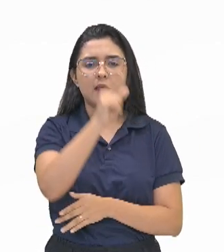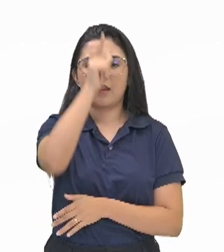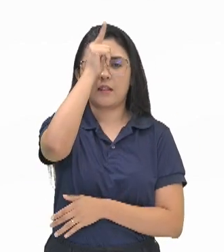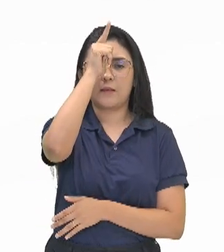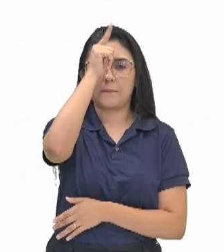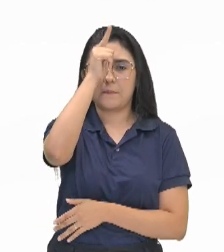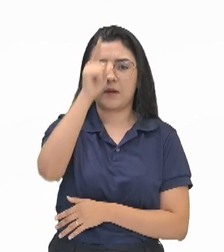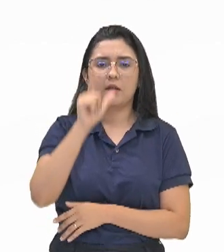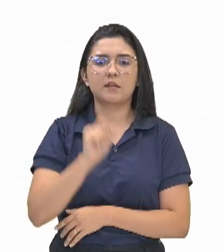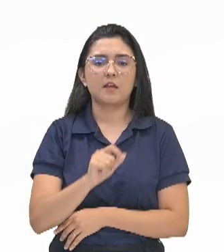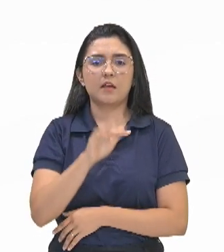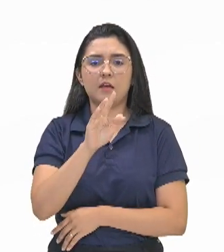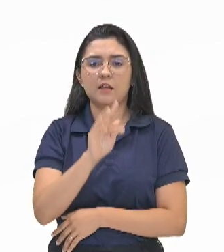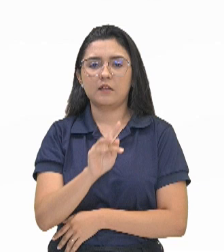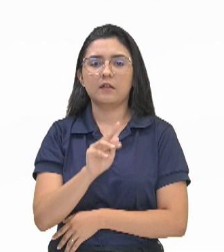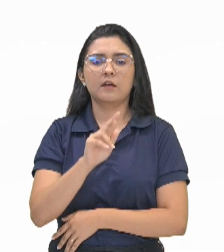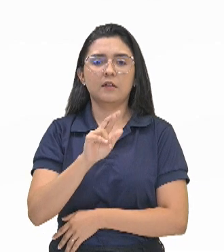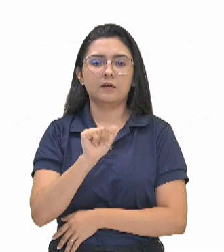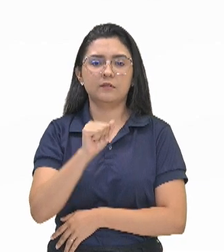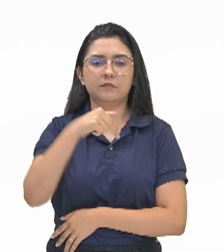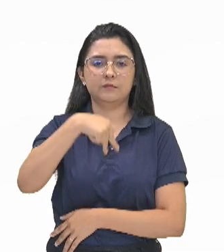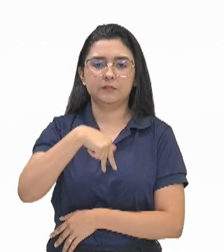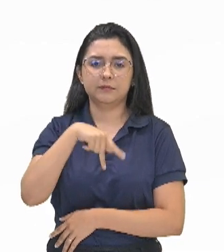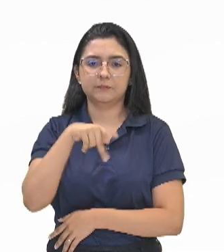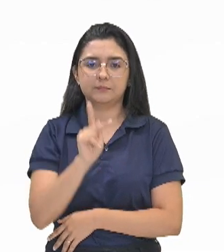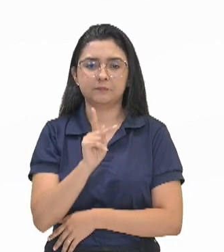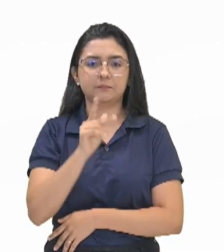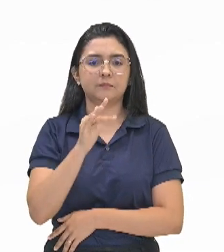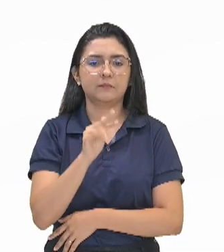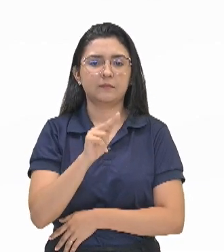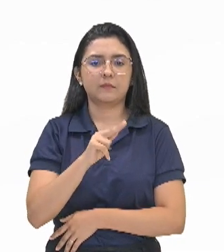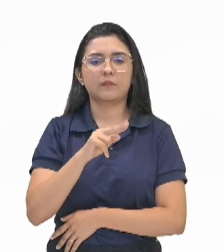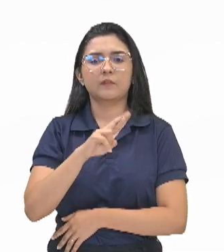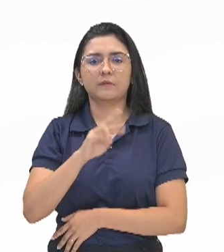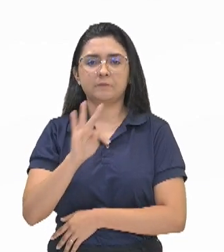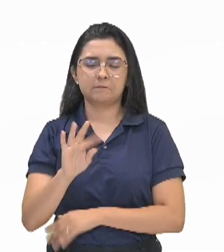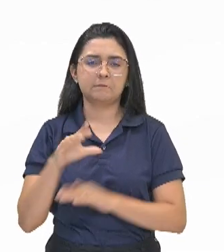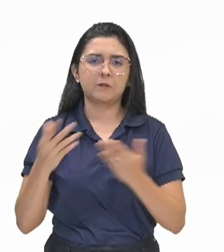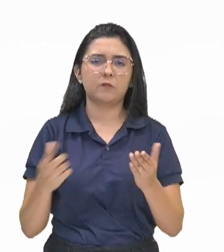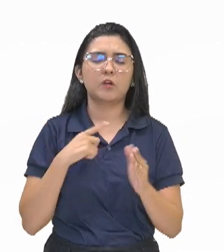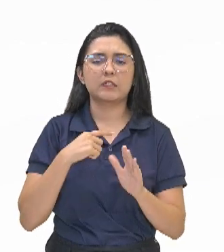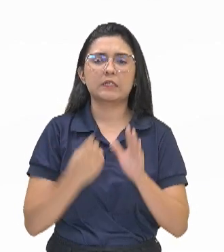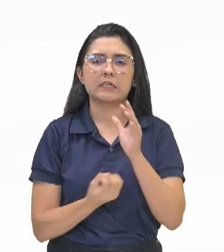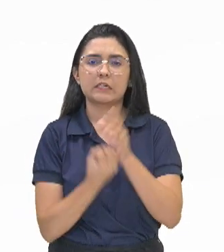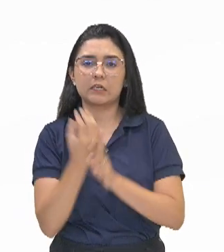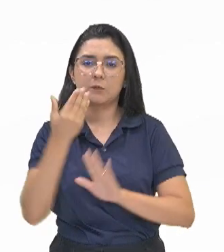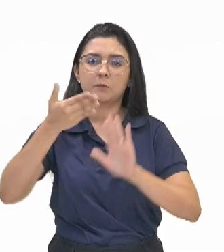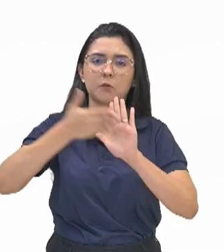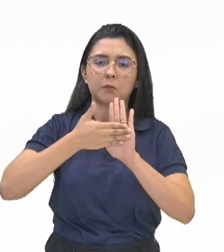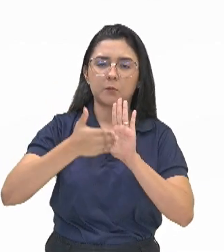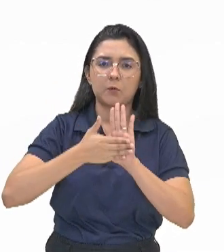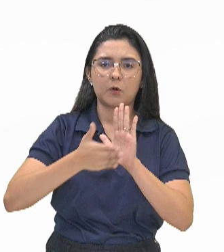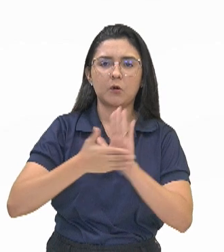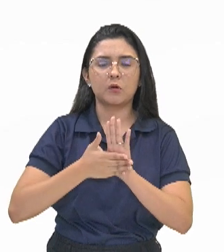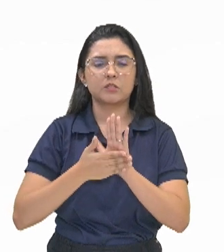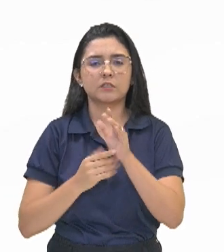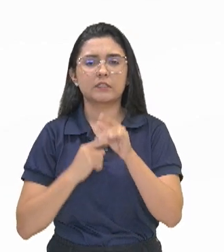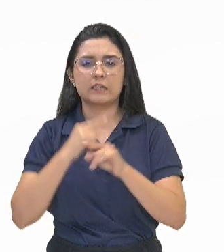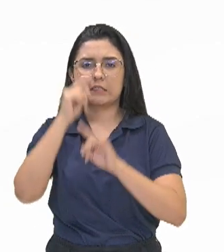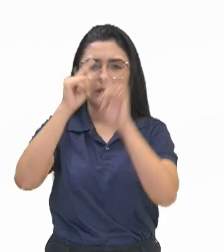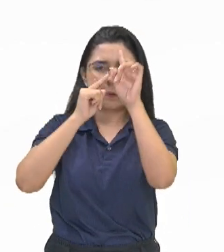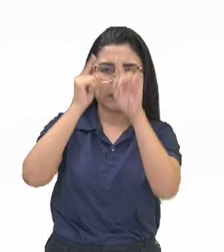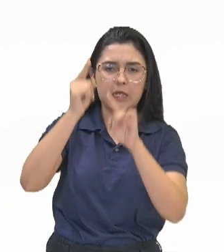então criando propostas, desenvolvendo ideias, né, que chamaram então de uma teoria